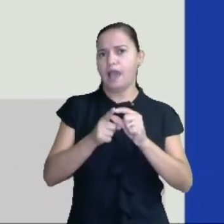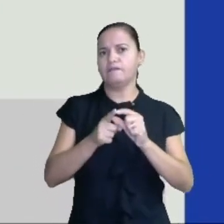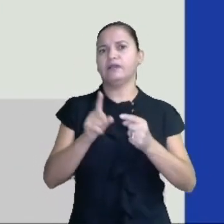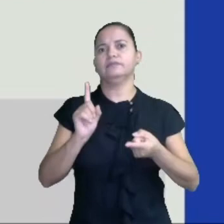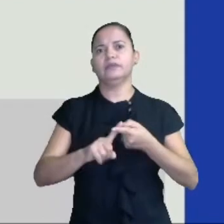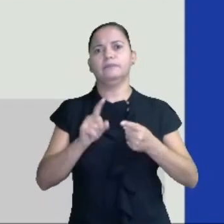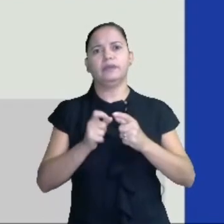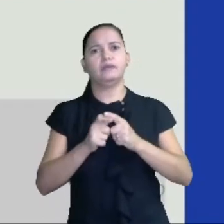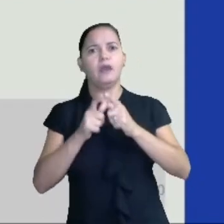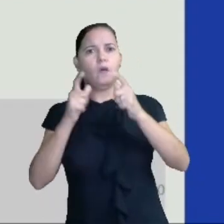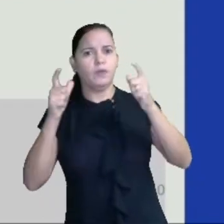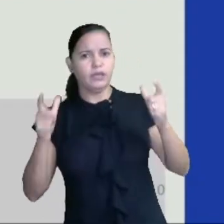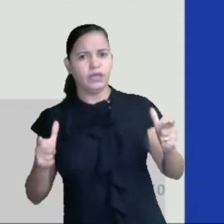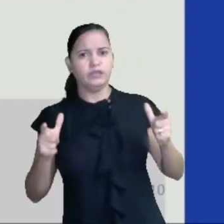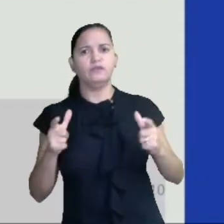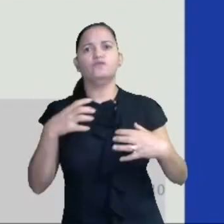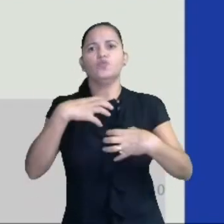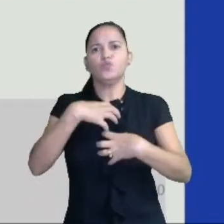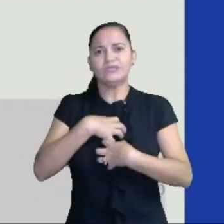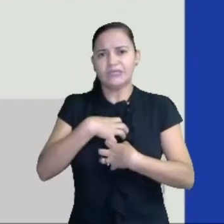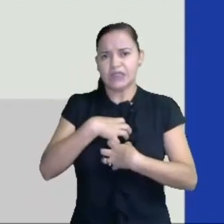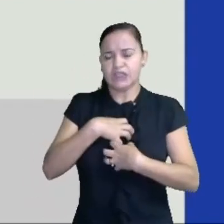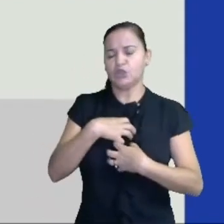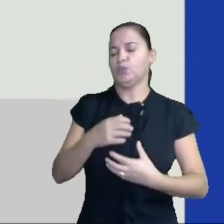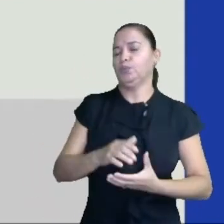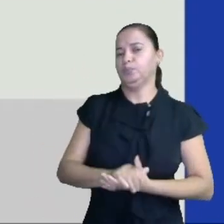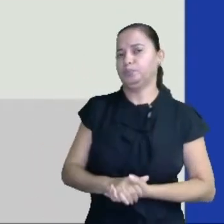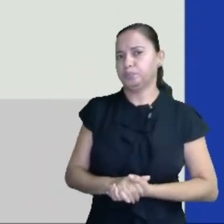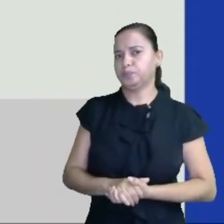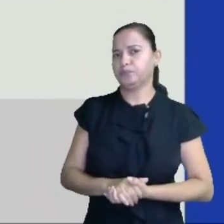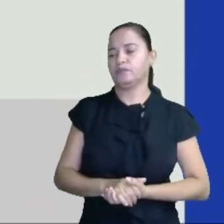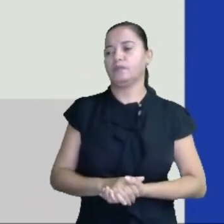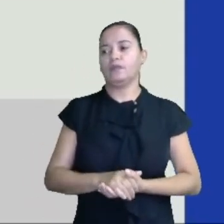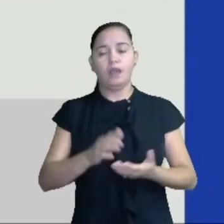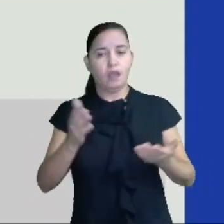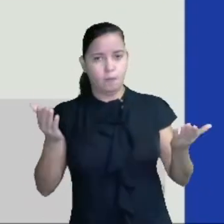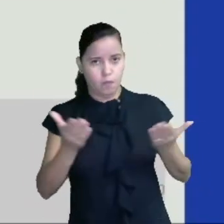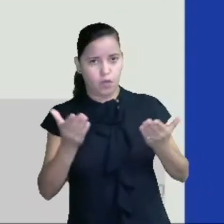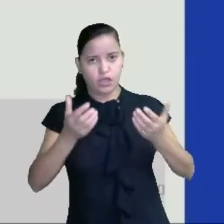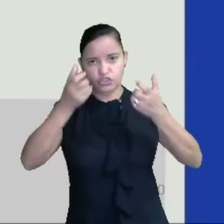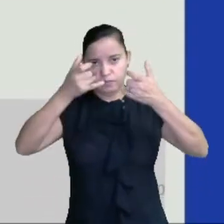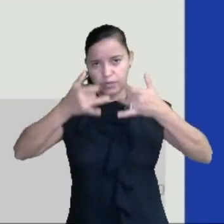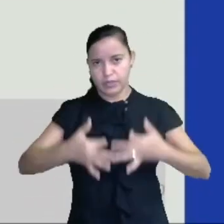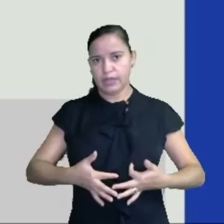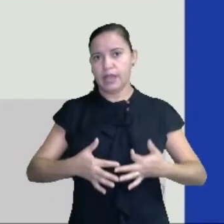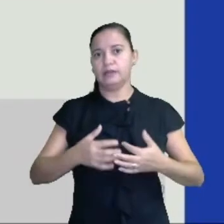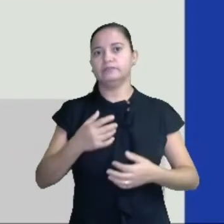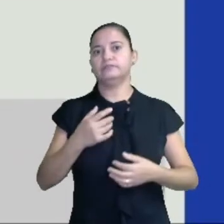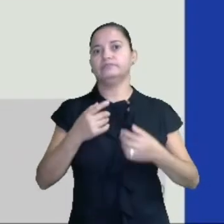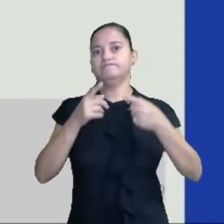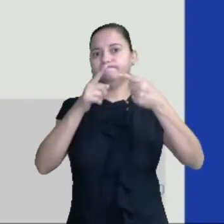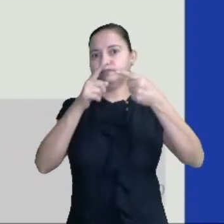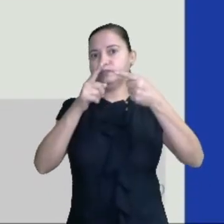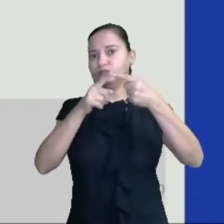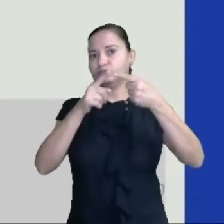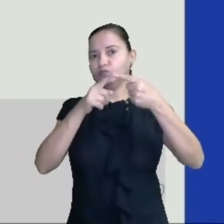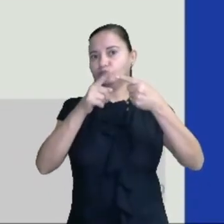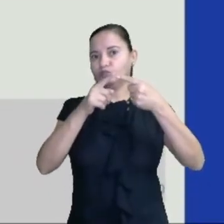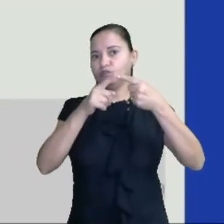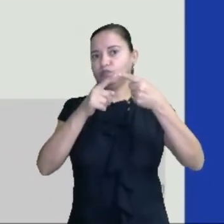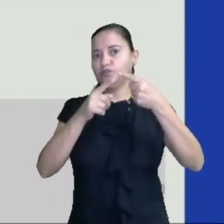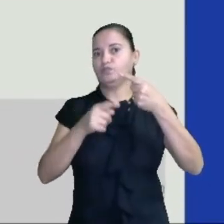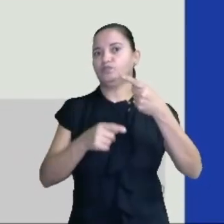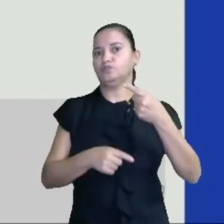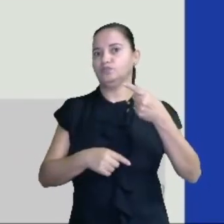ver a seguir. Vamos pegar esses dois, aumentativos e diminutivos. O sufixo